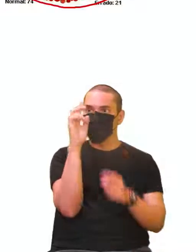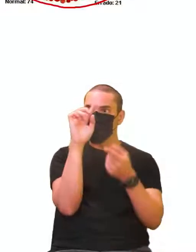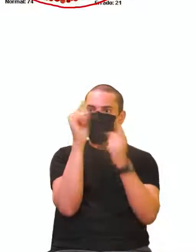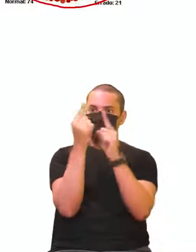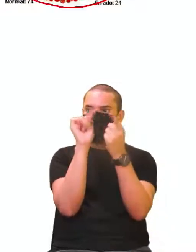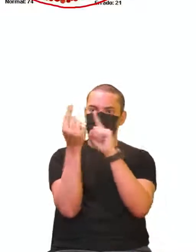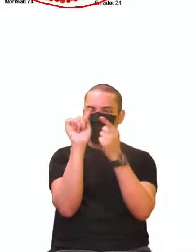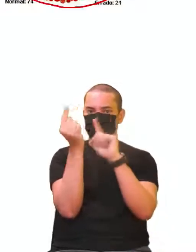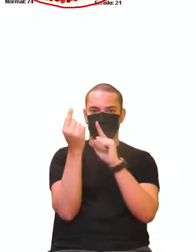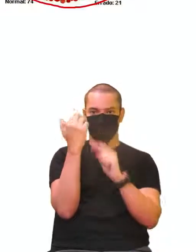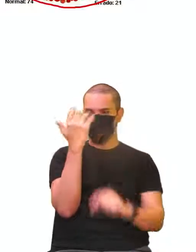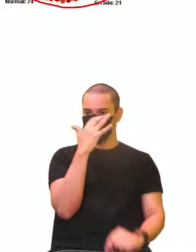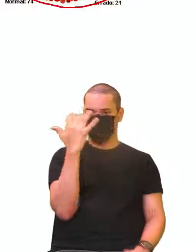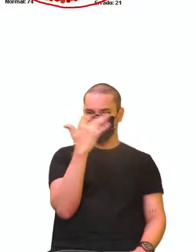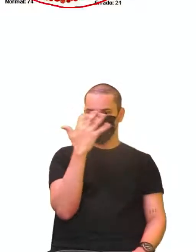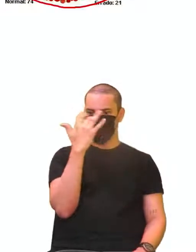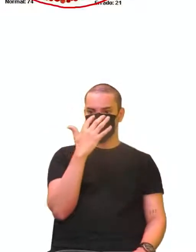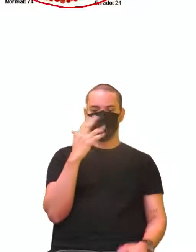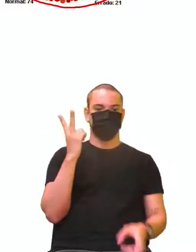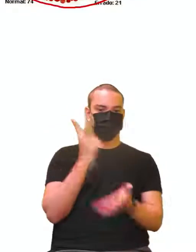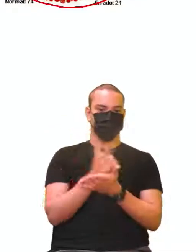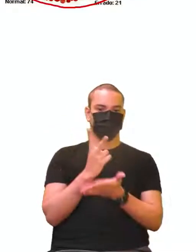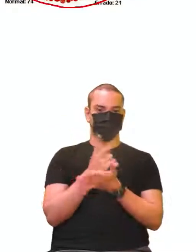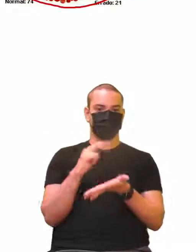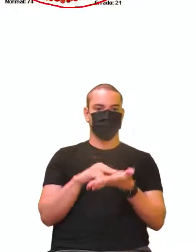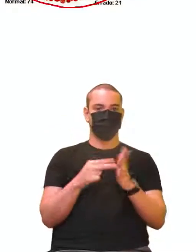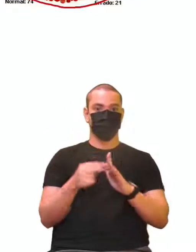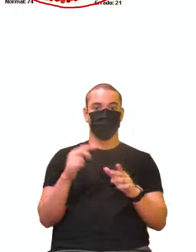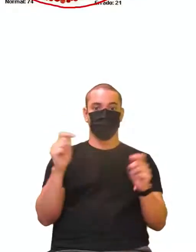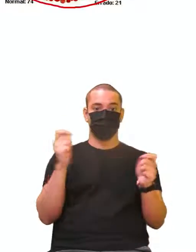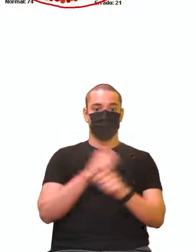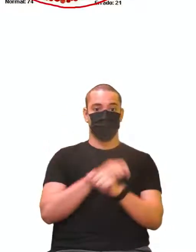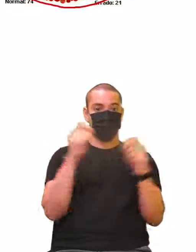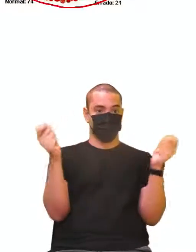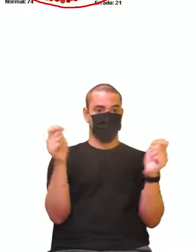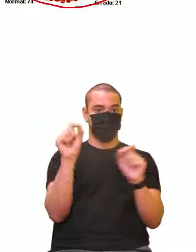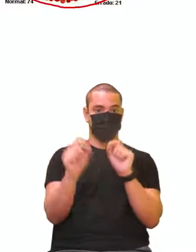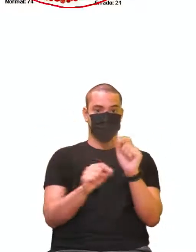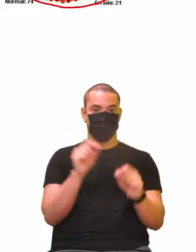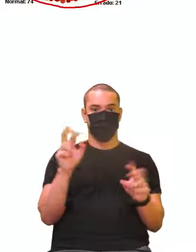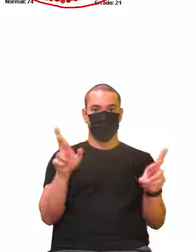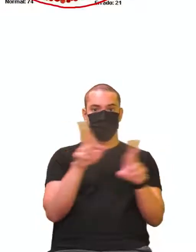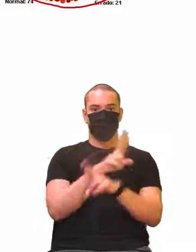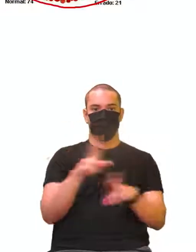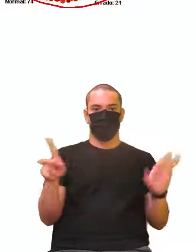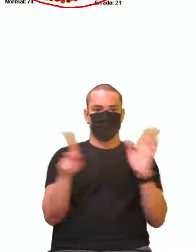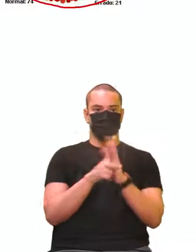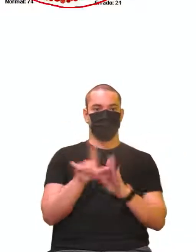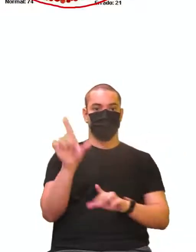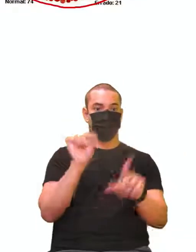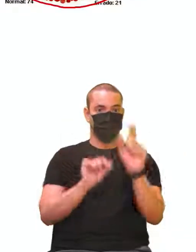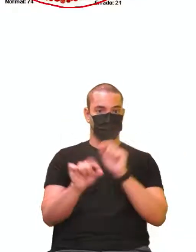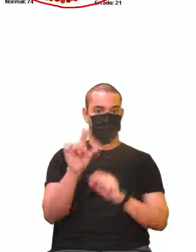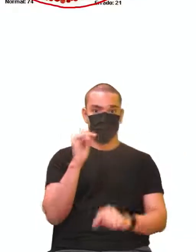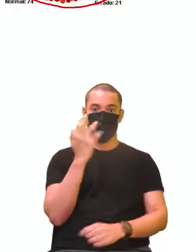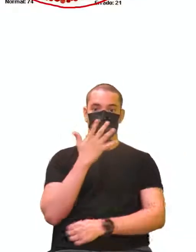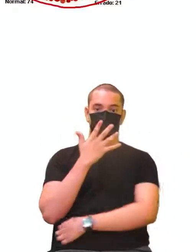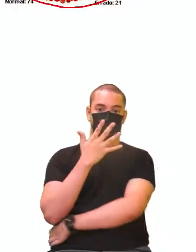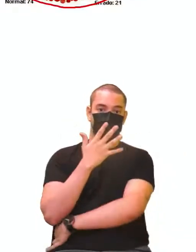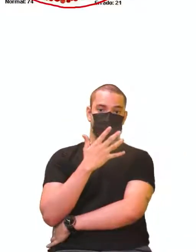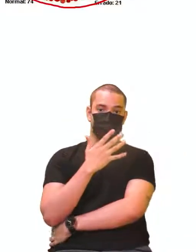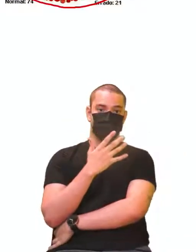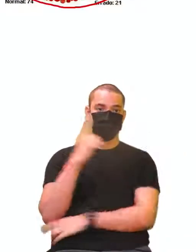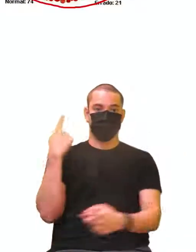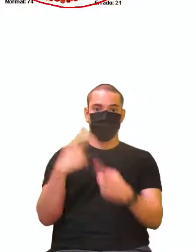aquela cor, né? Mas vamos lá. Então ela trata-se de uma incapacidade relativa à distinção de certas cores que na sua